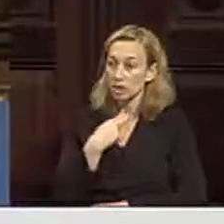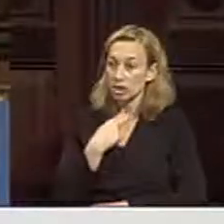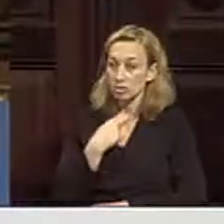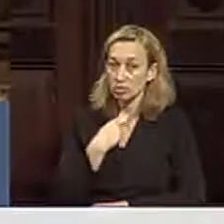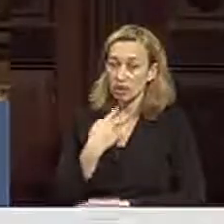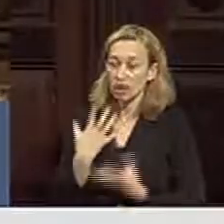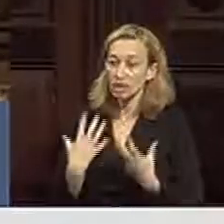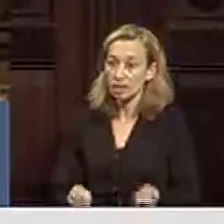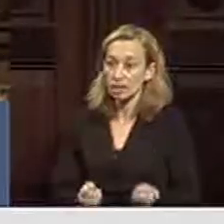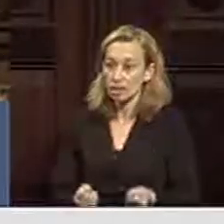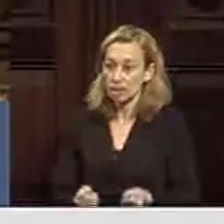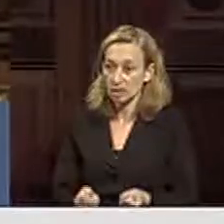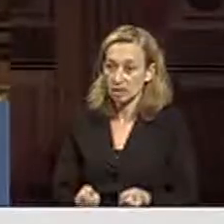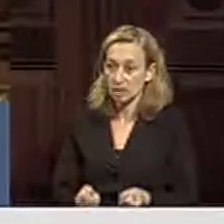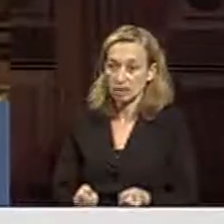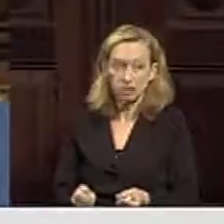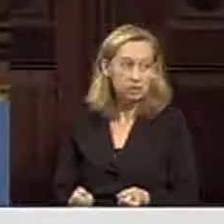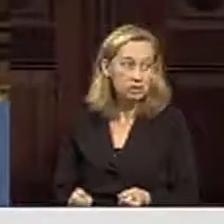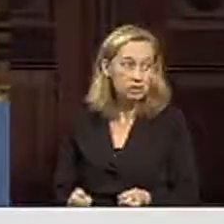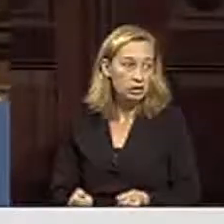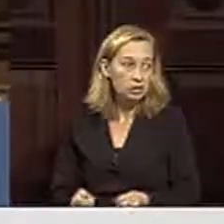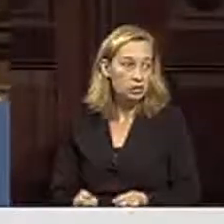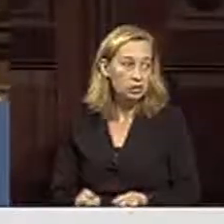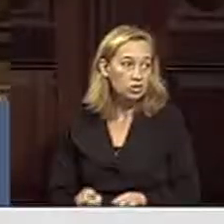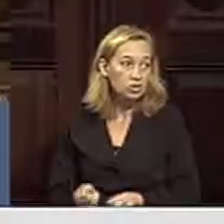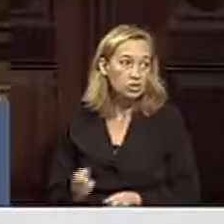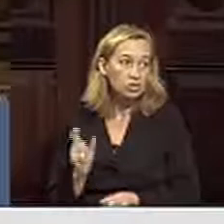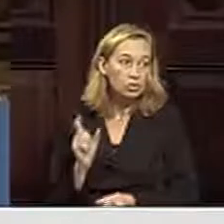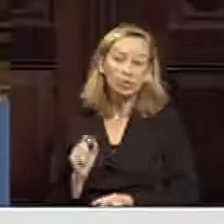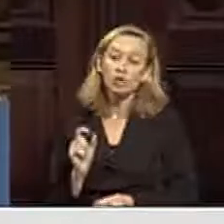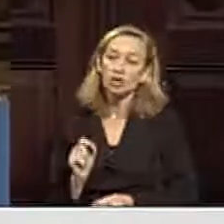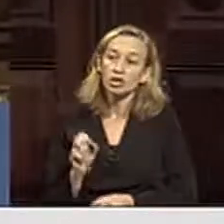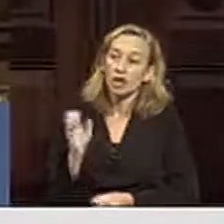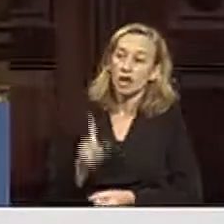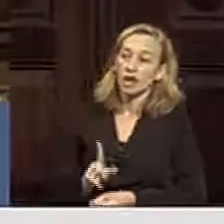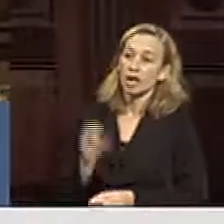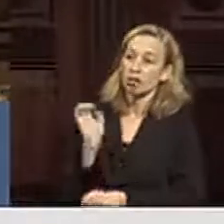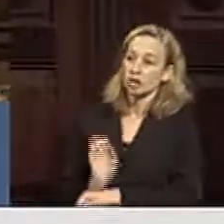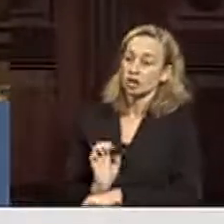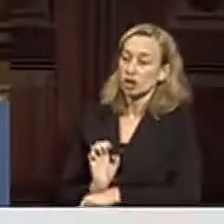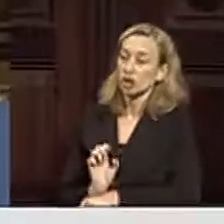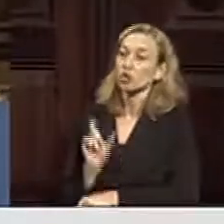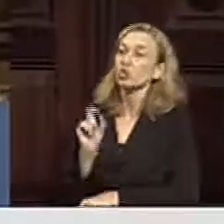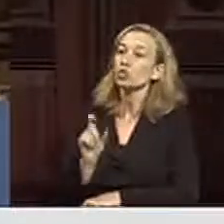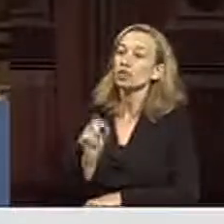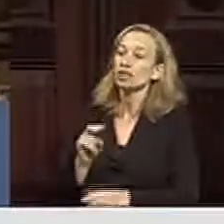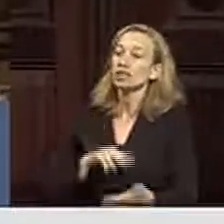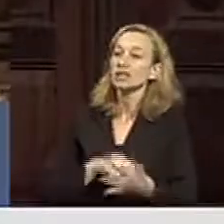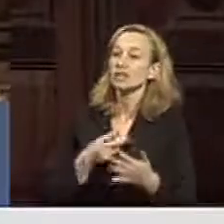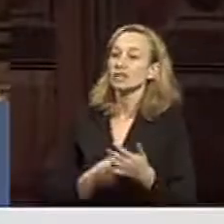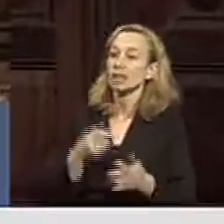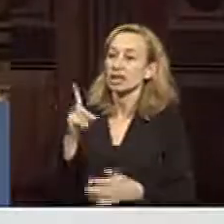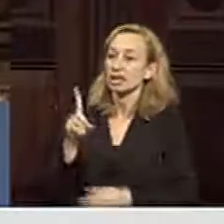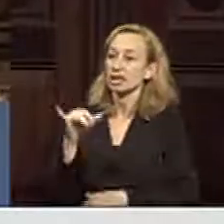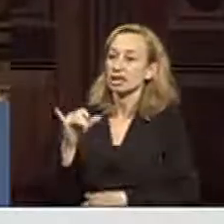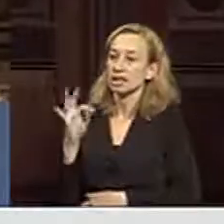Estado, o que foi a violência de Estado, o que significou a ditadura civil-militar no Brasil.